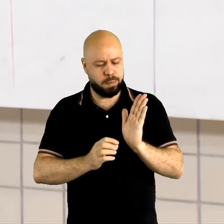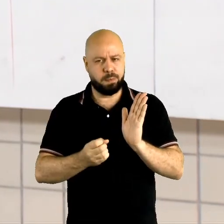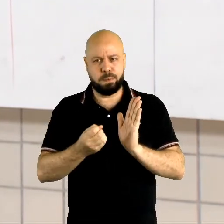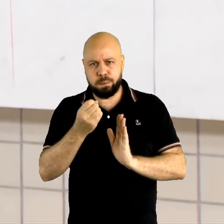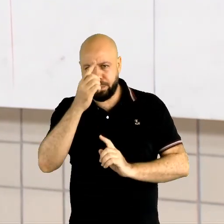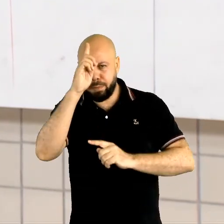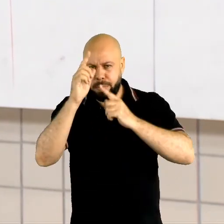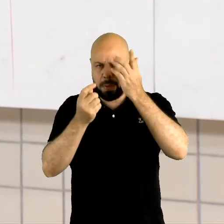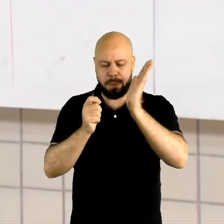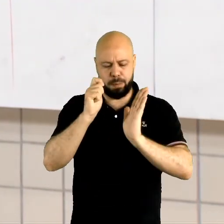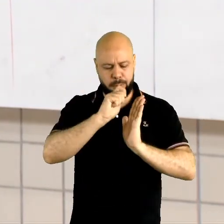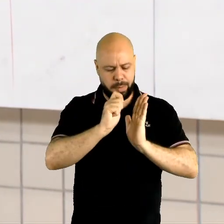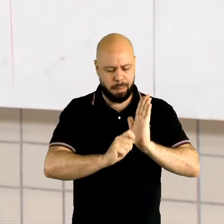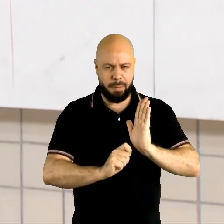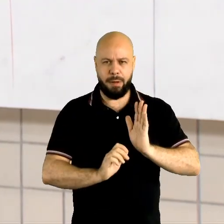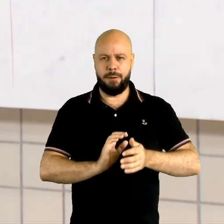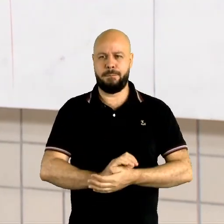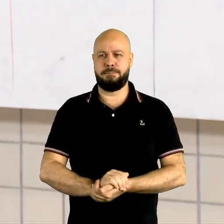certo?